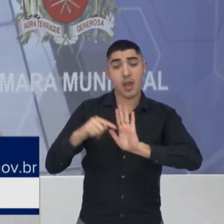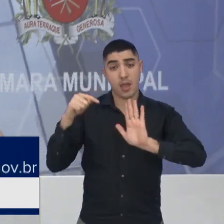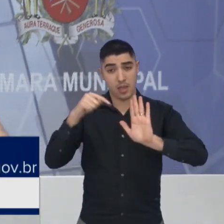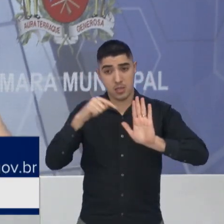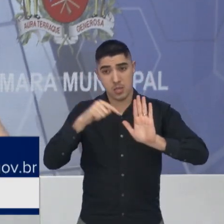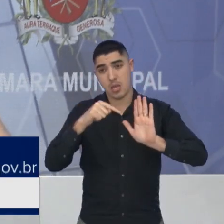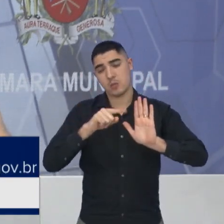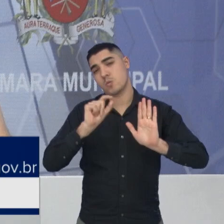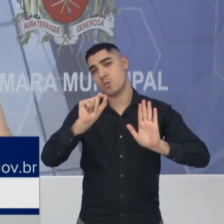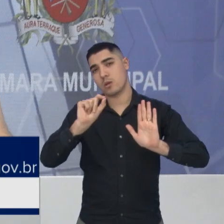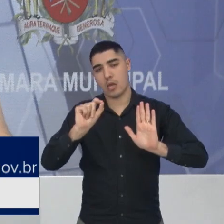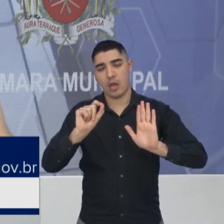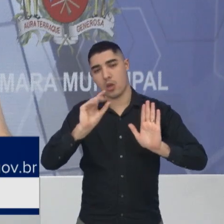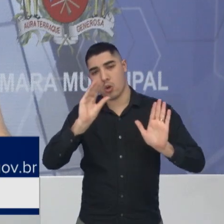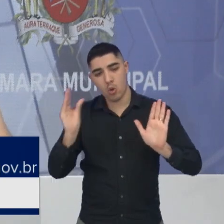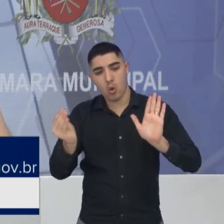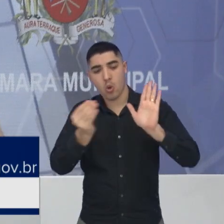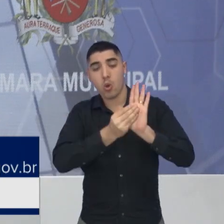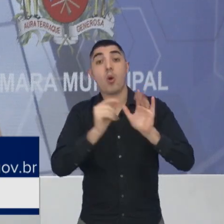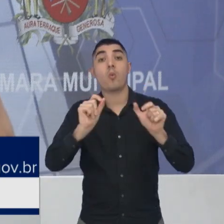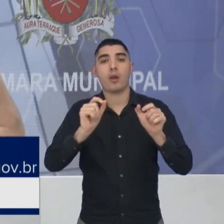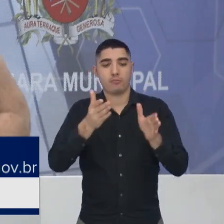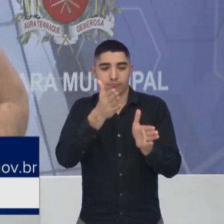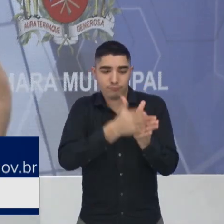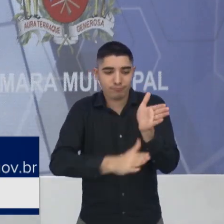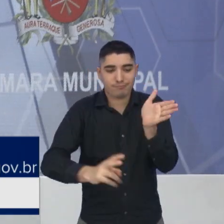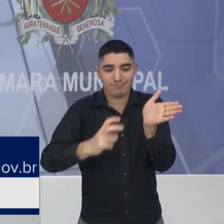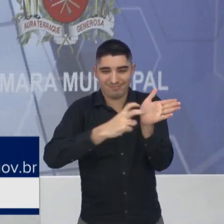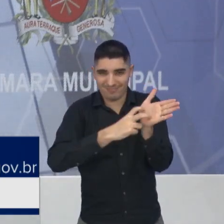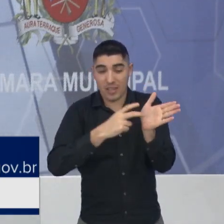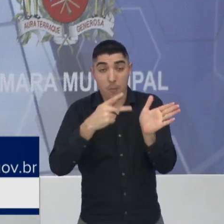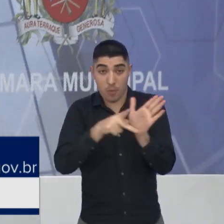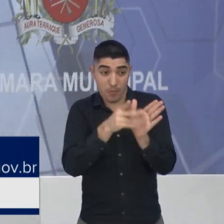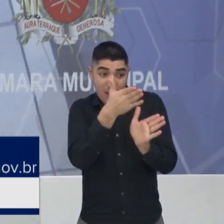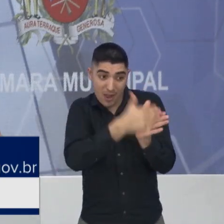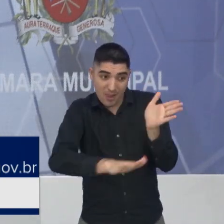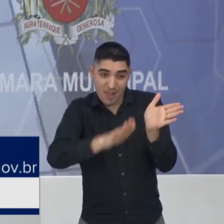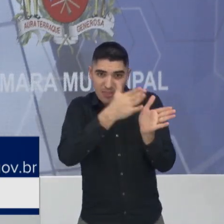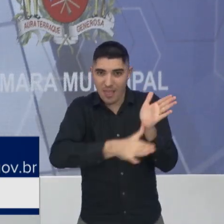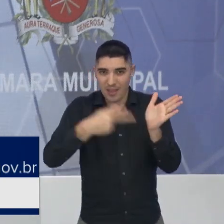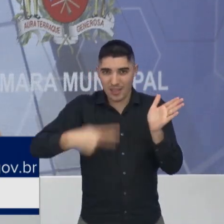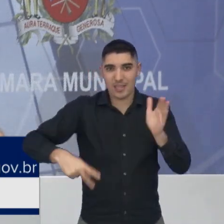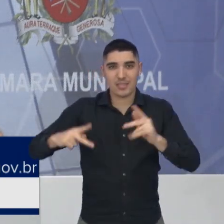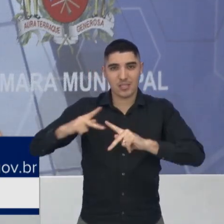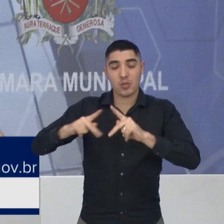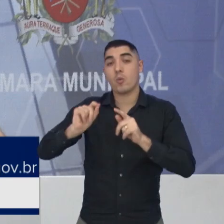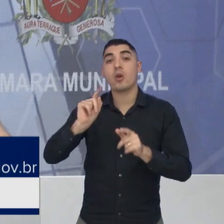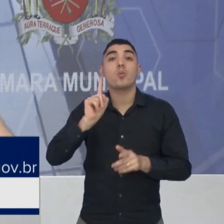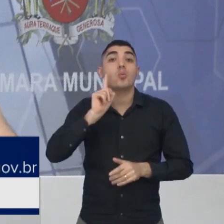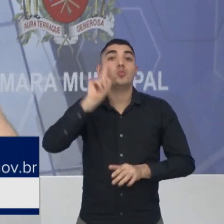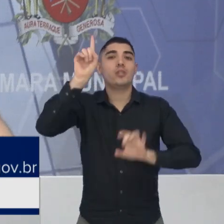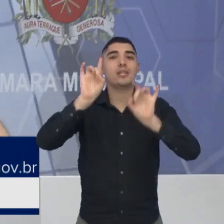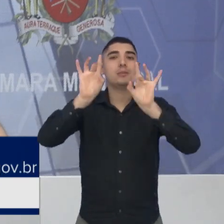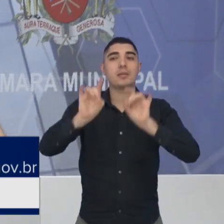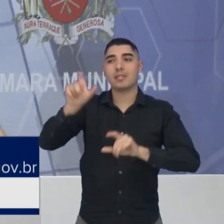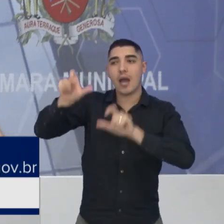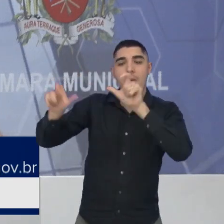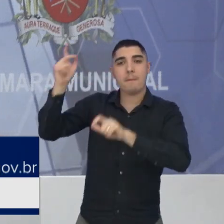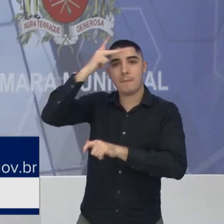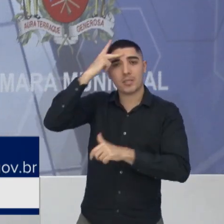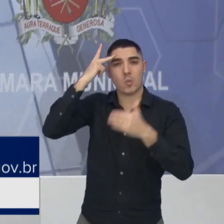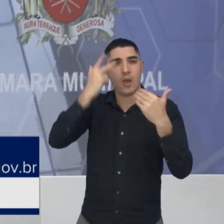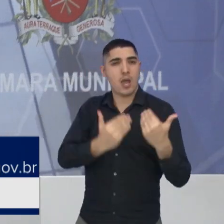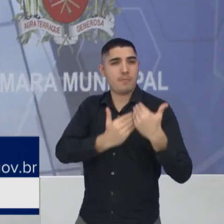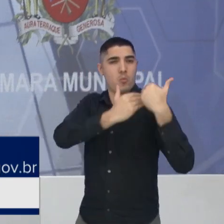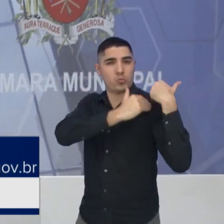institui e inclui no calendário oficial de festas e comemorações do município o Dia do Síndico. É uma profissão